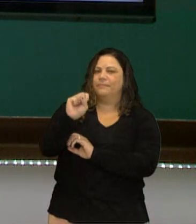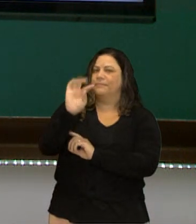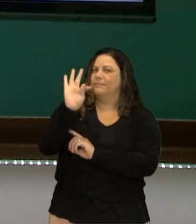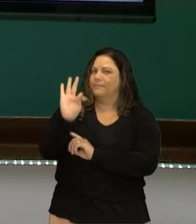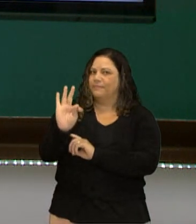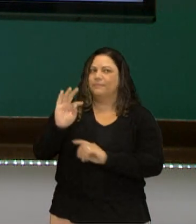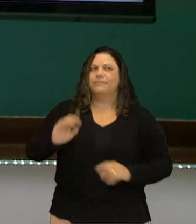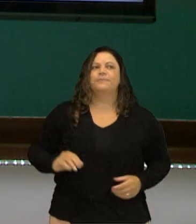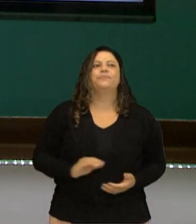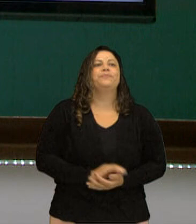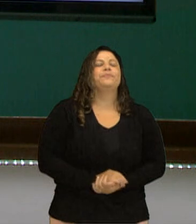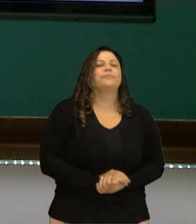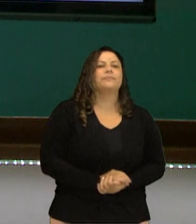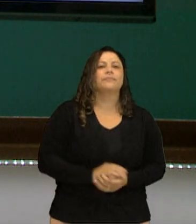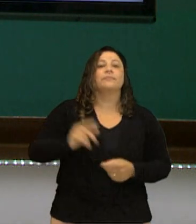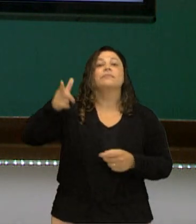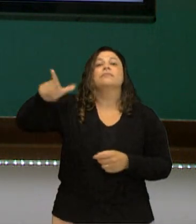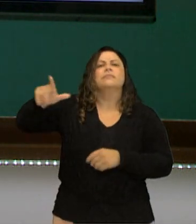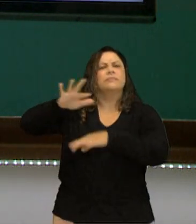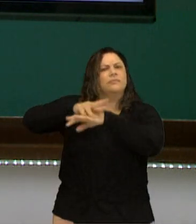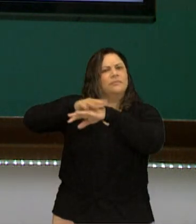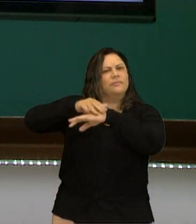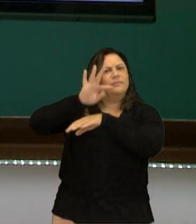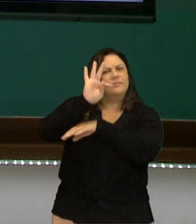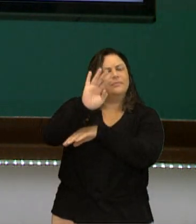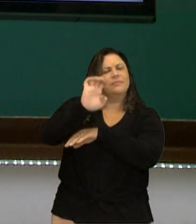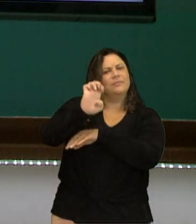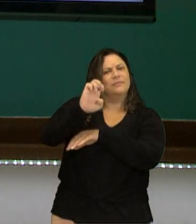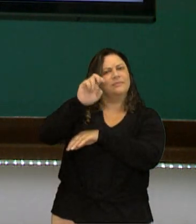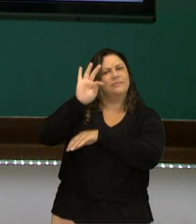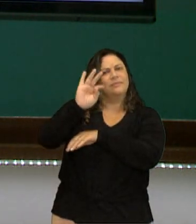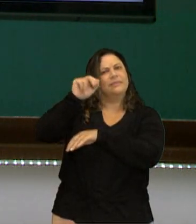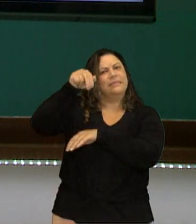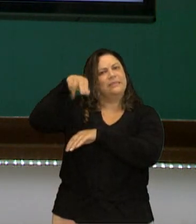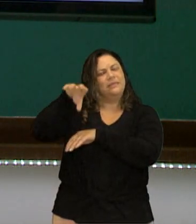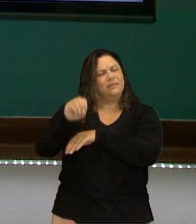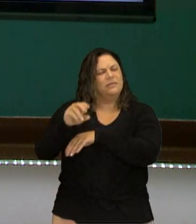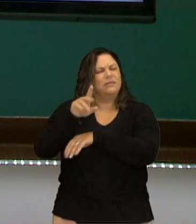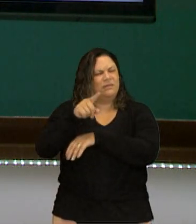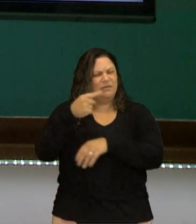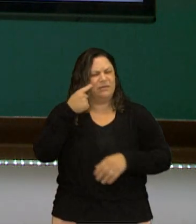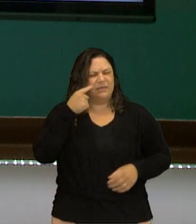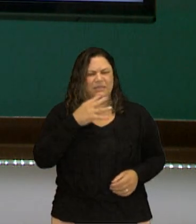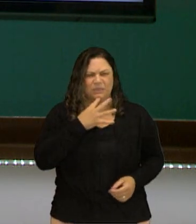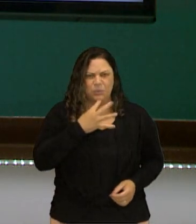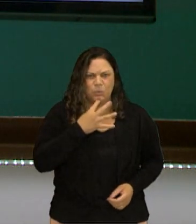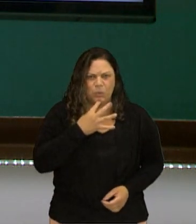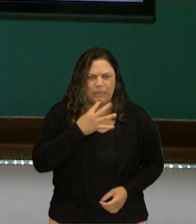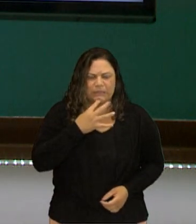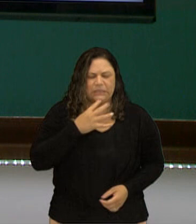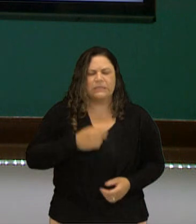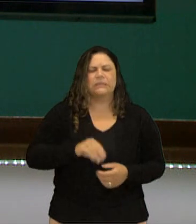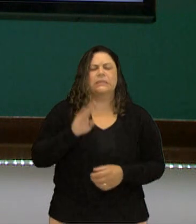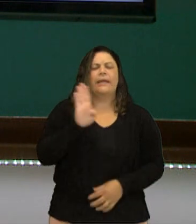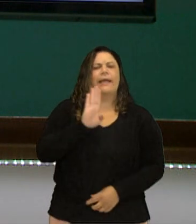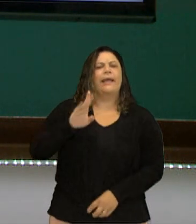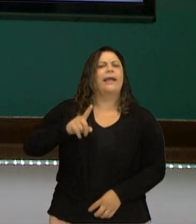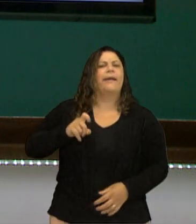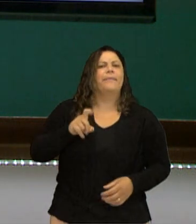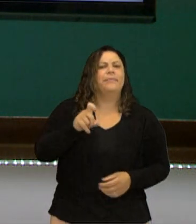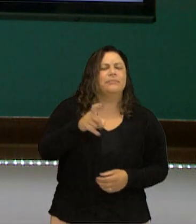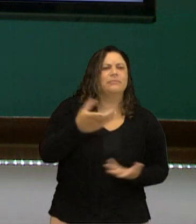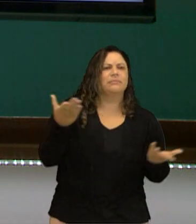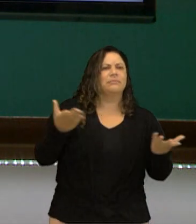Próxima doença, o tétano. Você já ouviu falar sobre o tétano? É uma doença causada por uma bactéria chamada